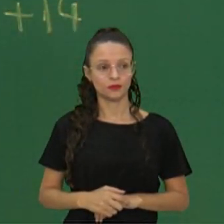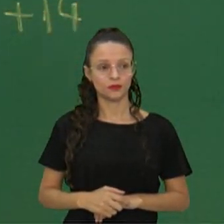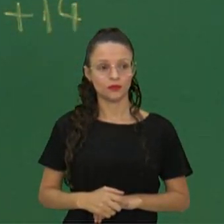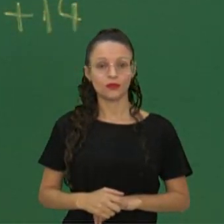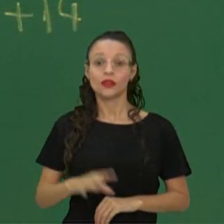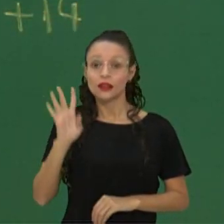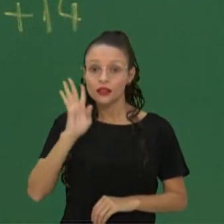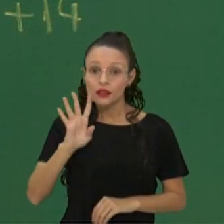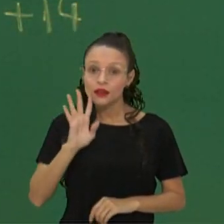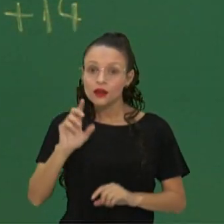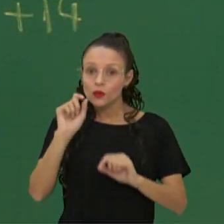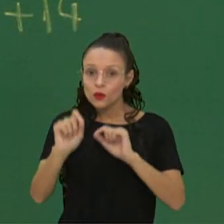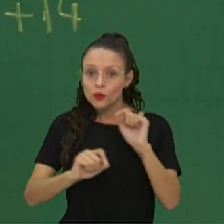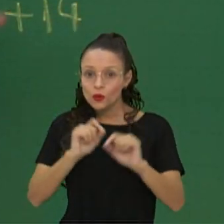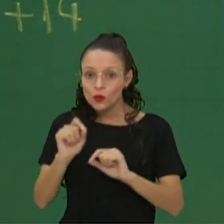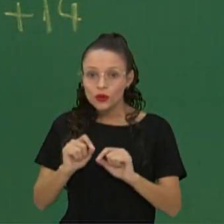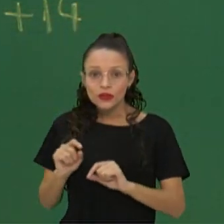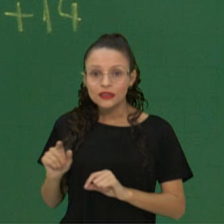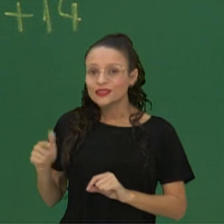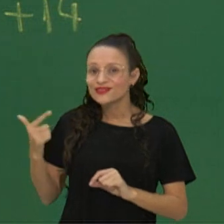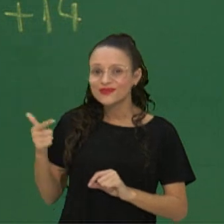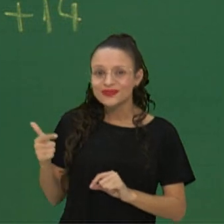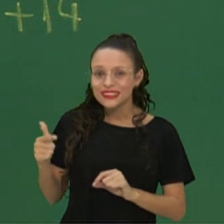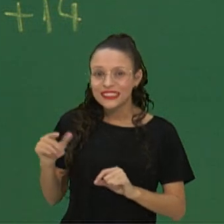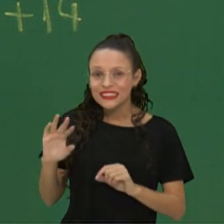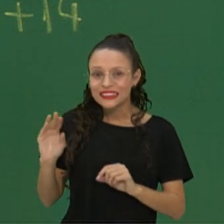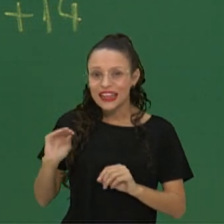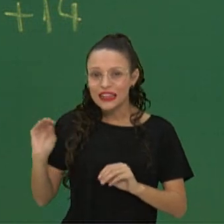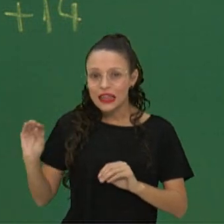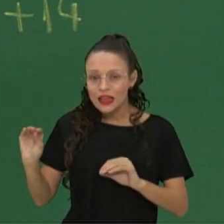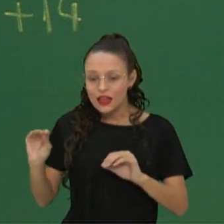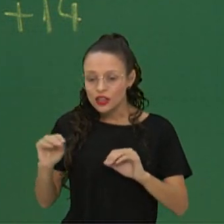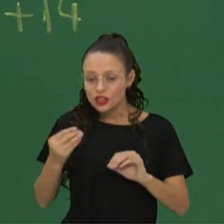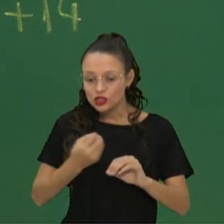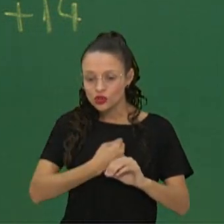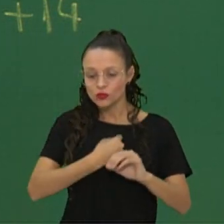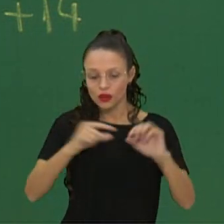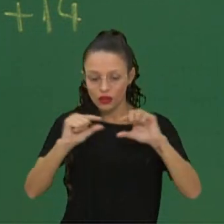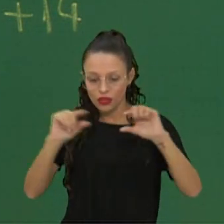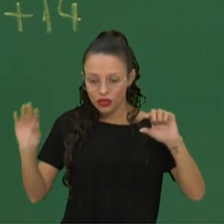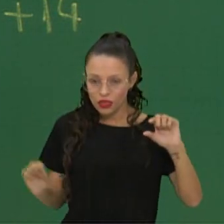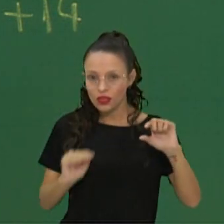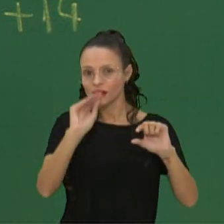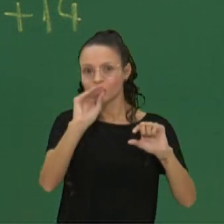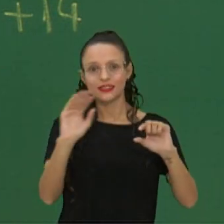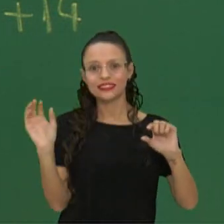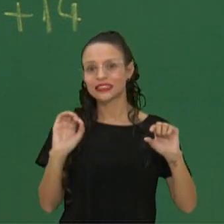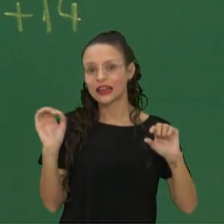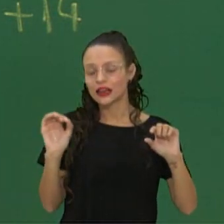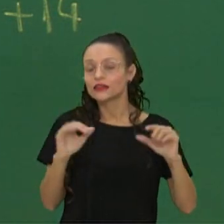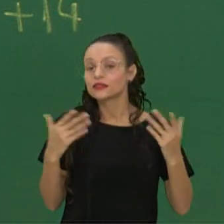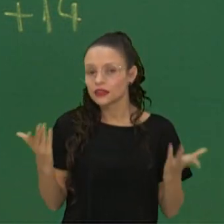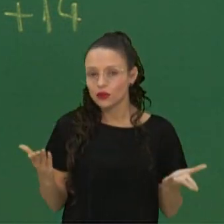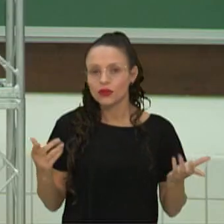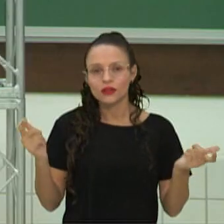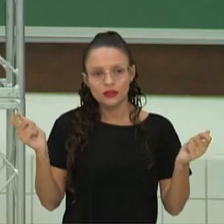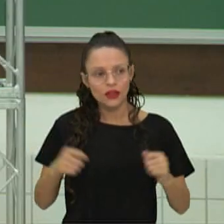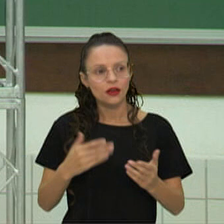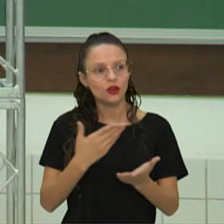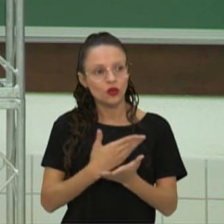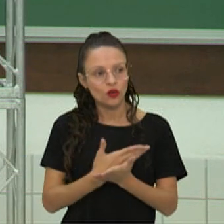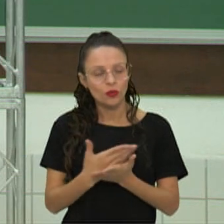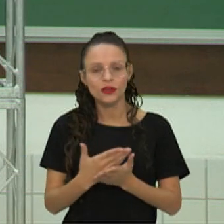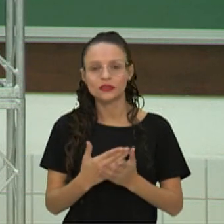O legal é que aqui não tem reserva, não tem nada que vai subir ali para cima do 5x, por exemplo. Então, você pode